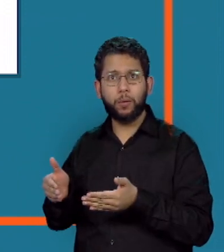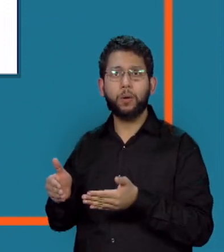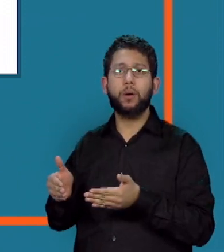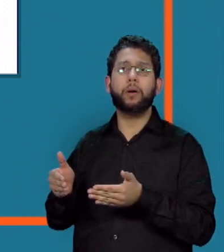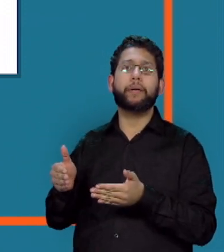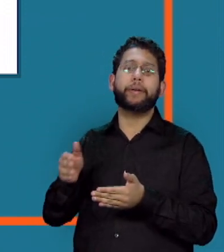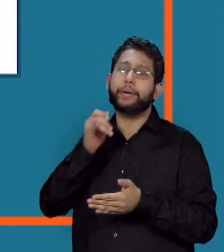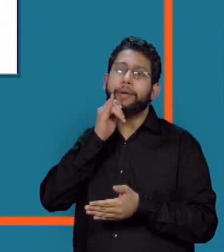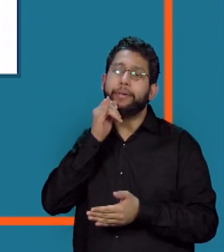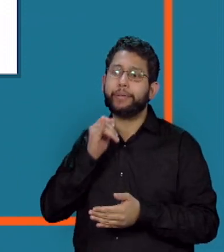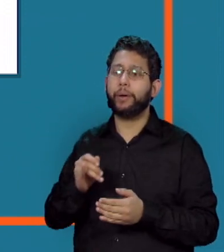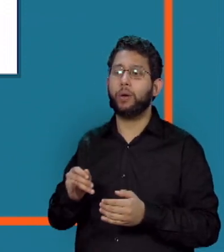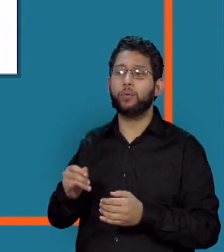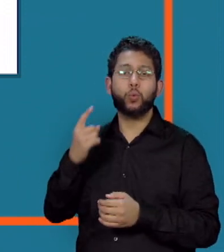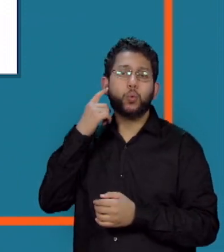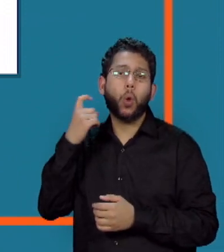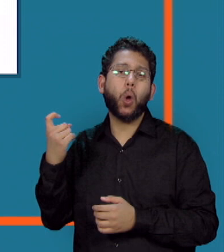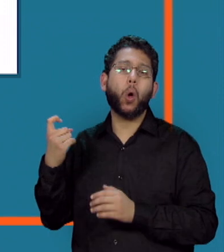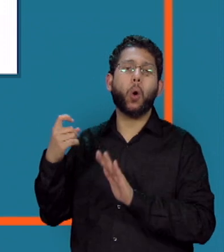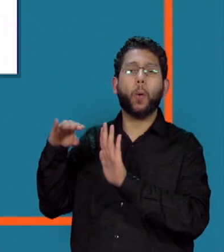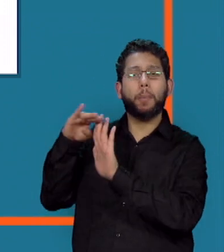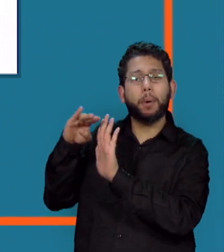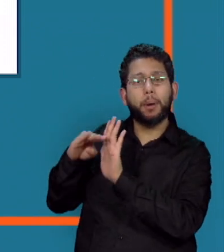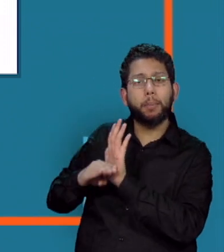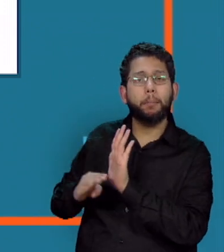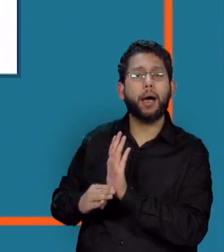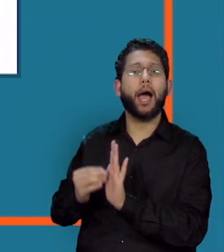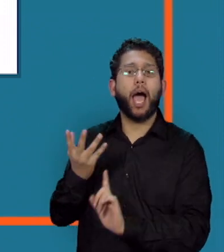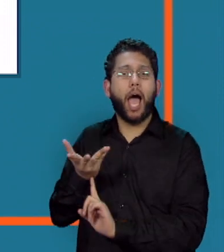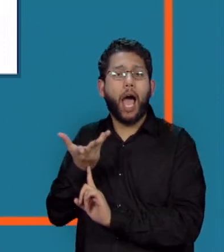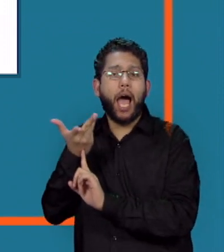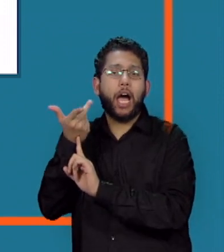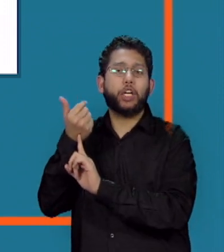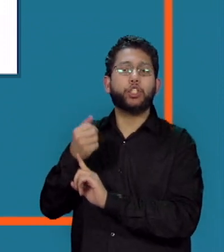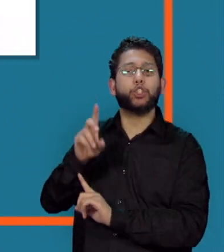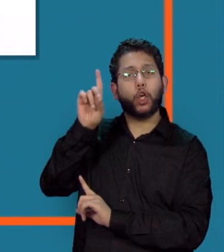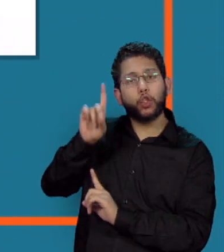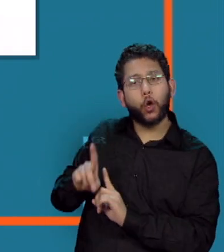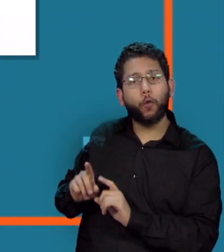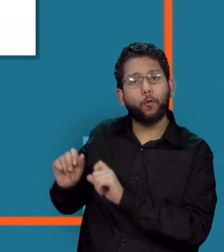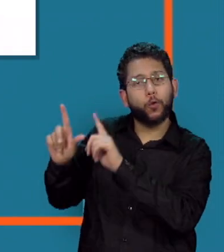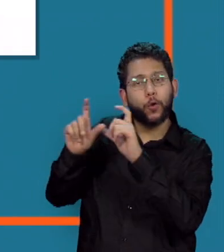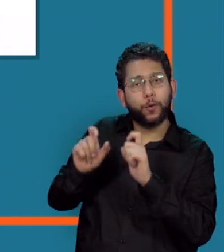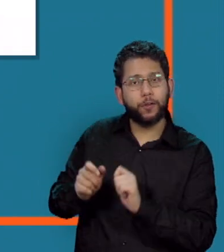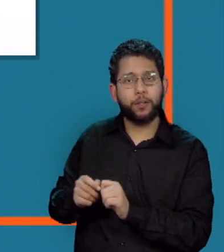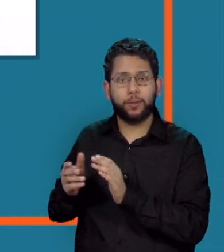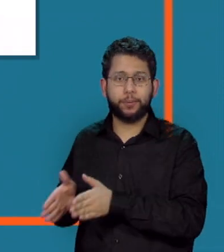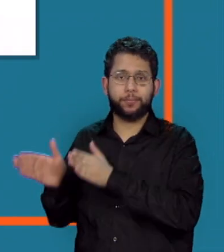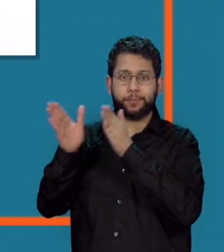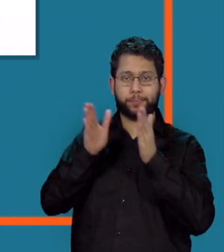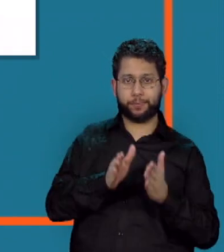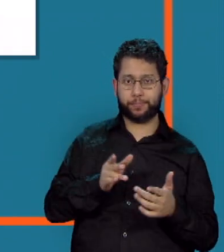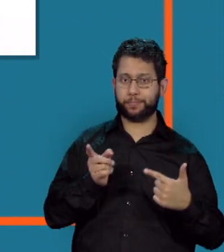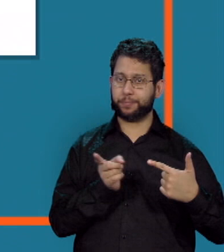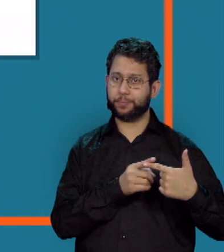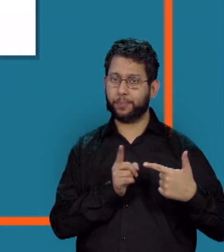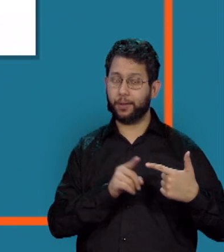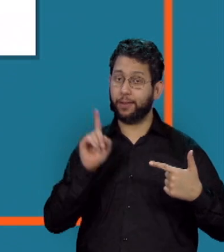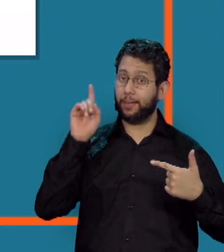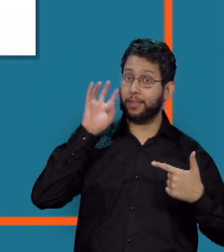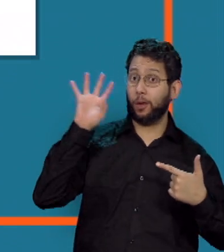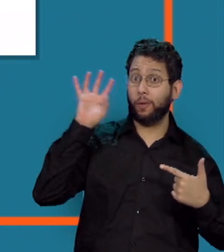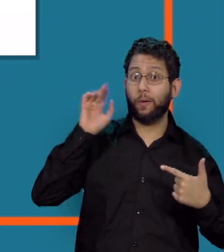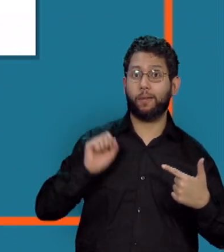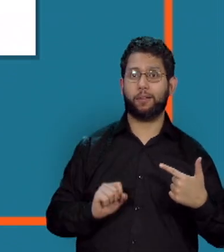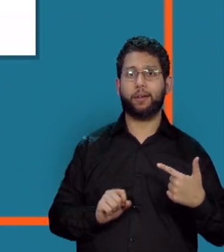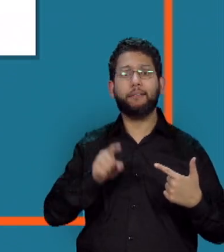som, montagem, roteiro, direção de arte, direção de fotografia. Existe a área teórica, né? Que é